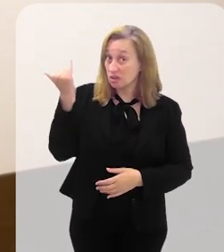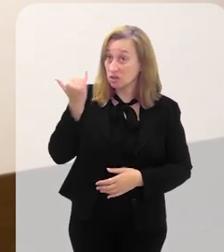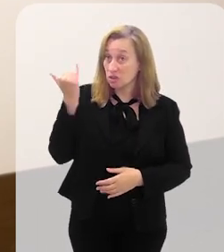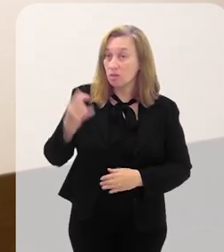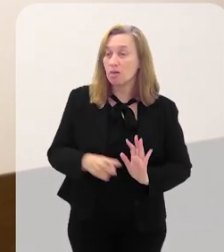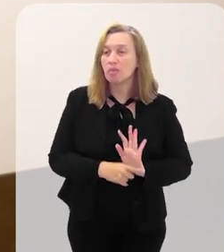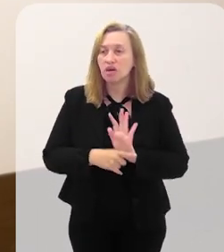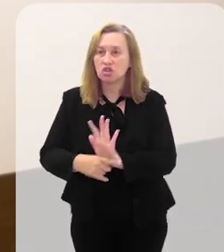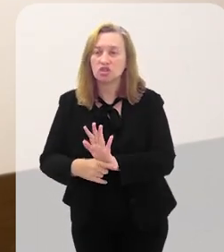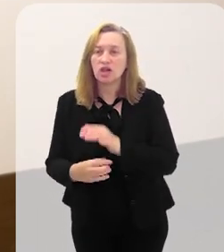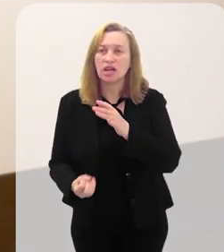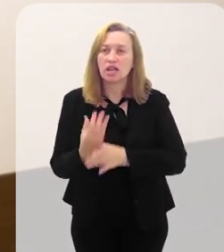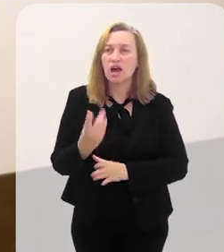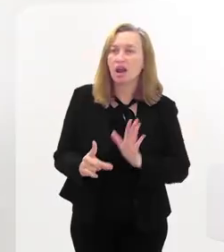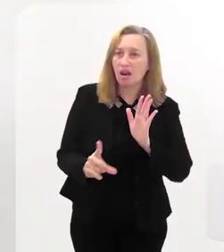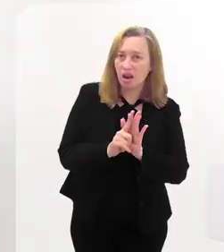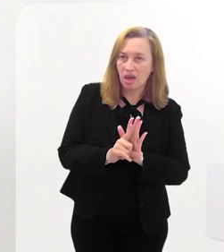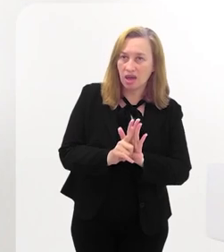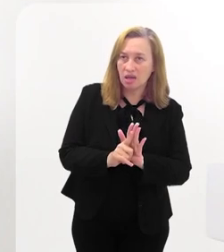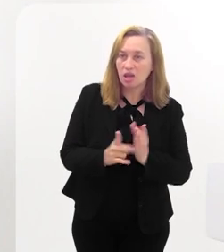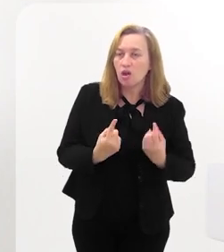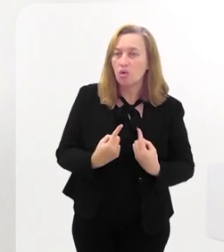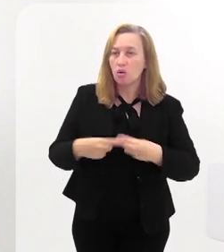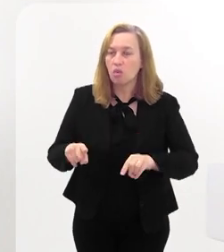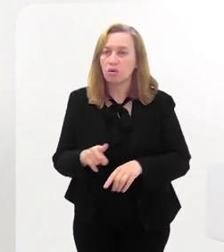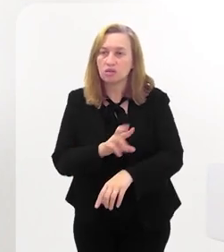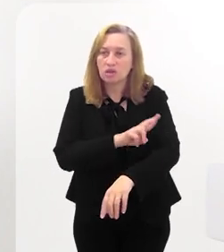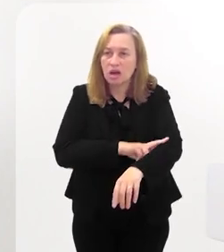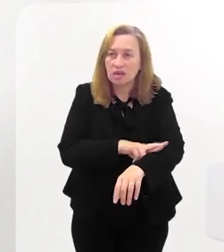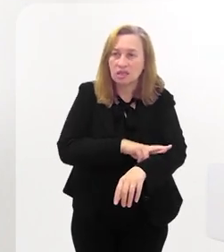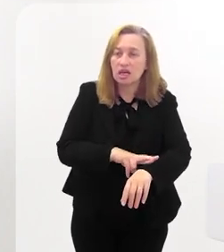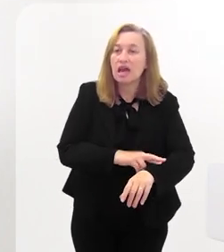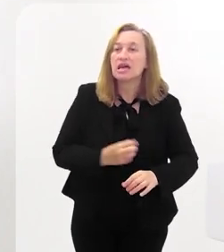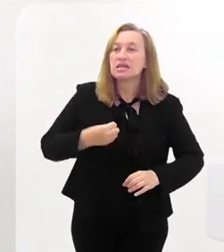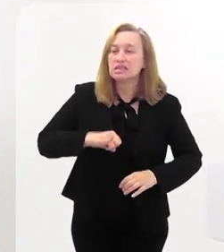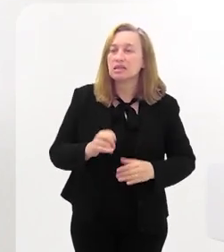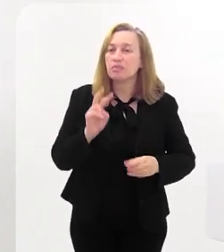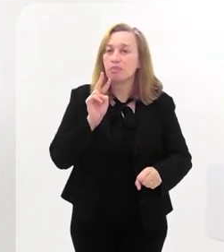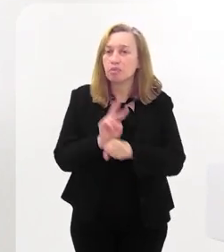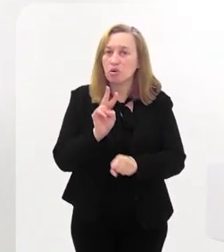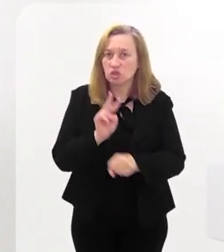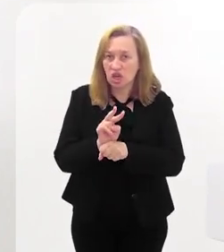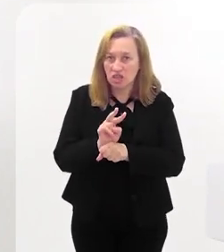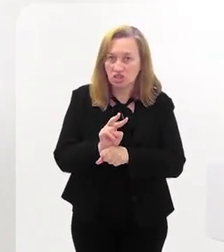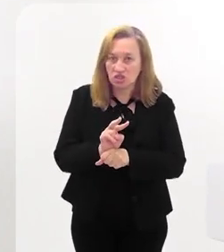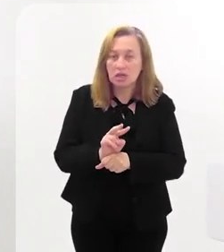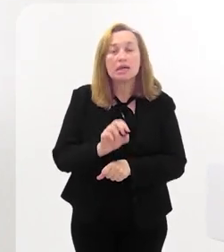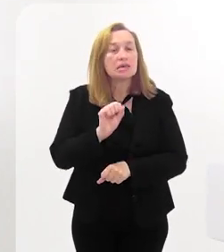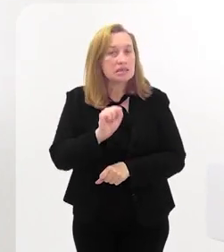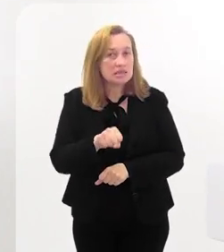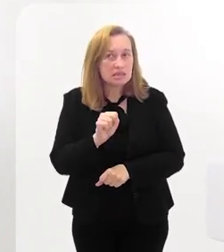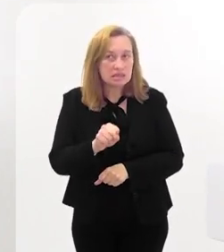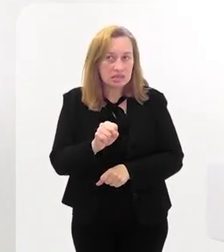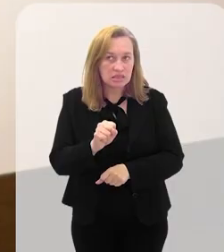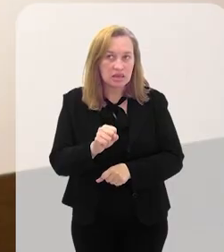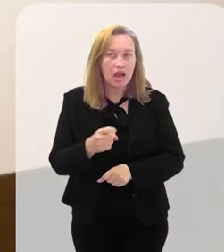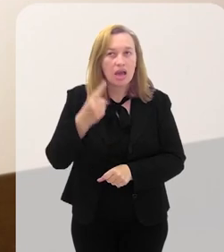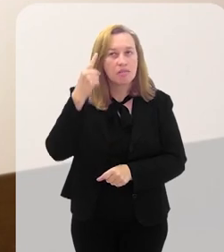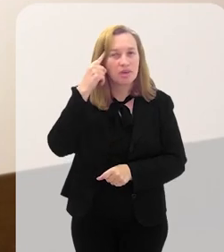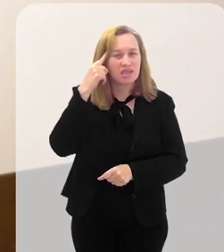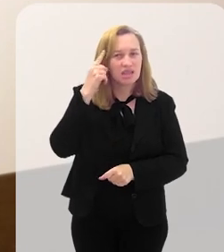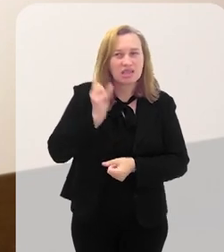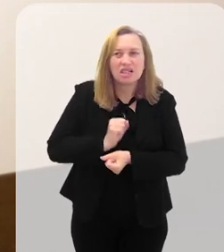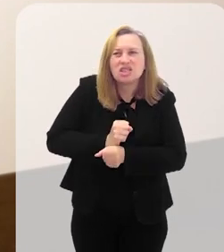para ajudar a fazer legislações que sejam antirracistas se ela se protege. Isso, sim, o Josamar tem razão. A